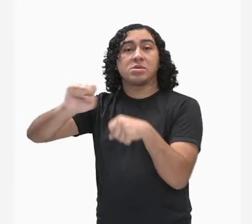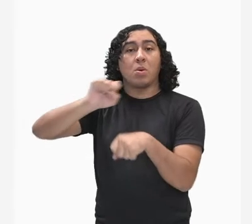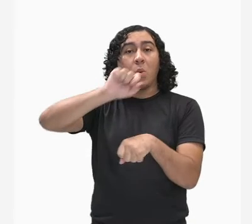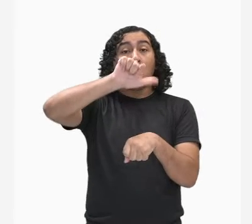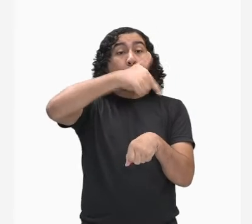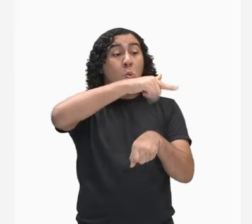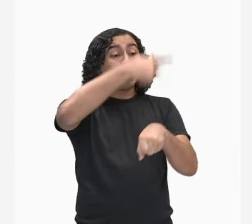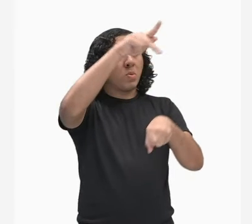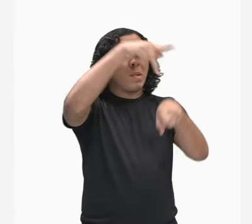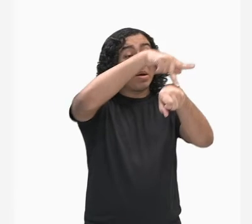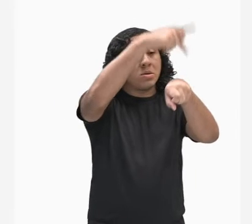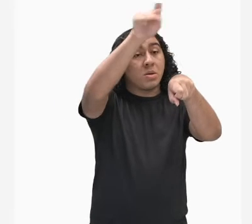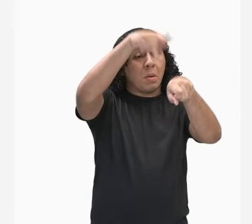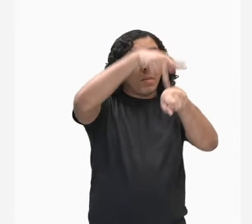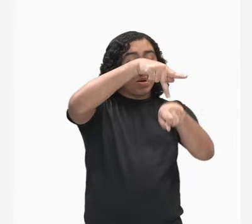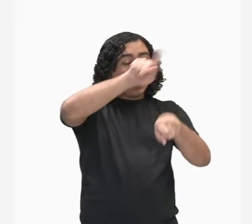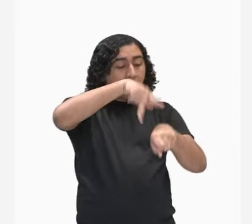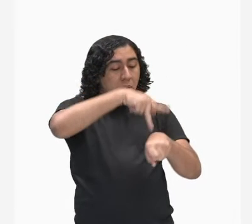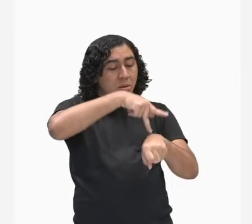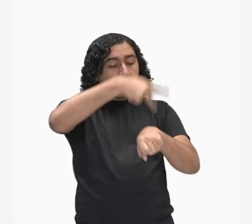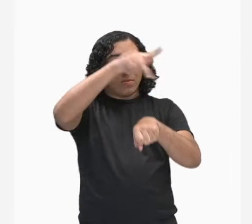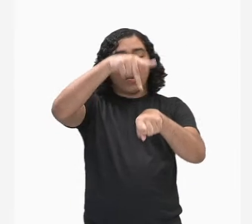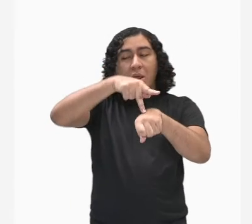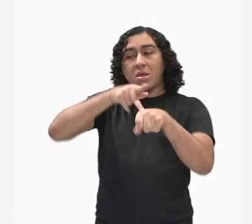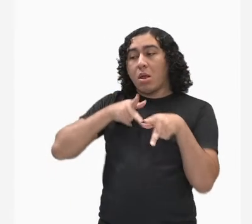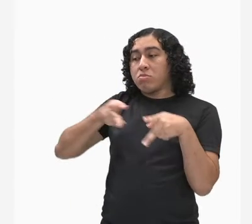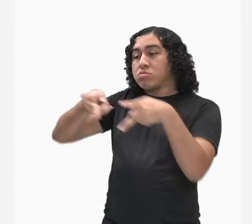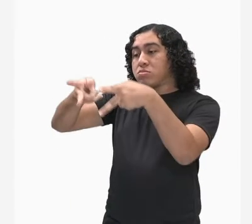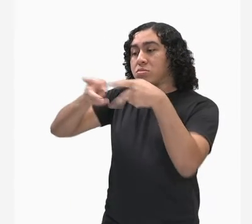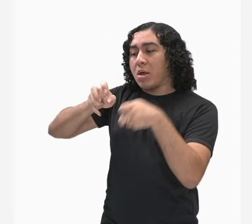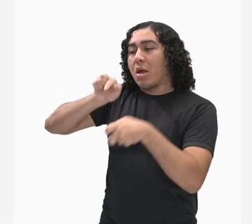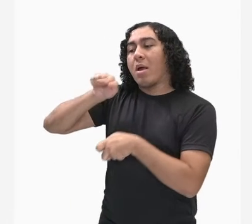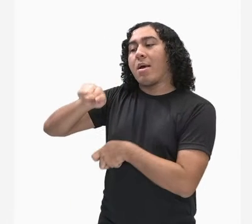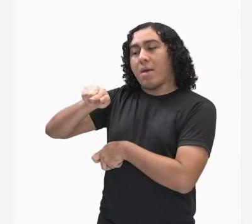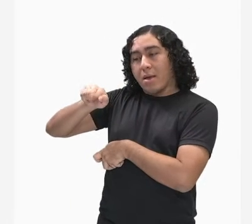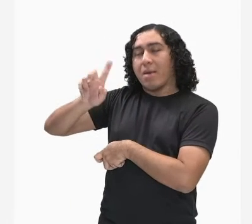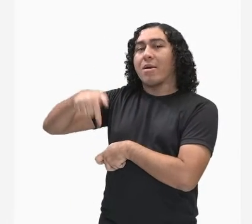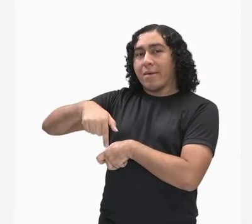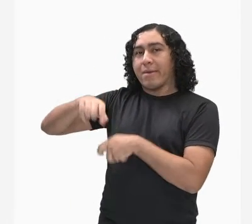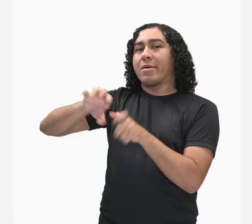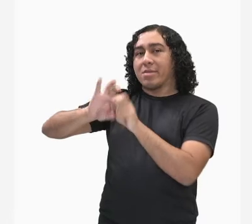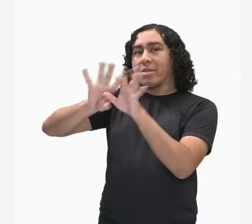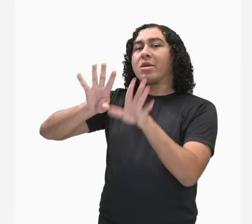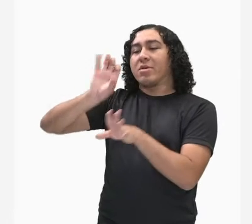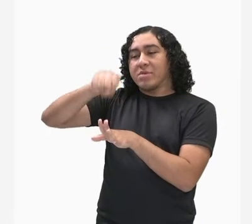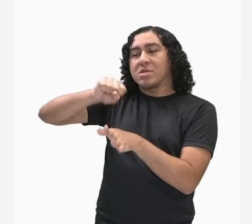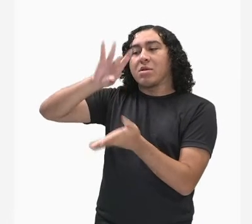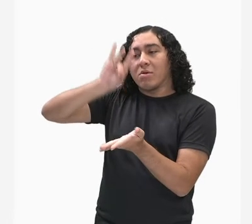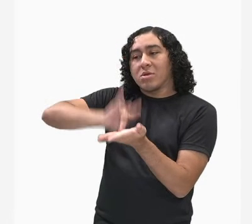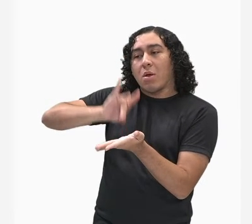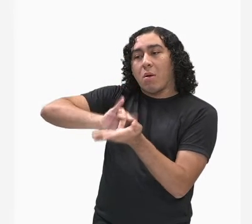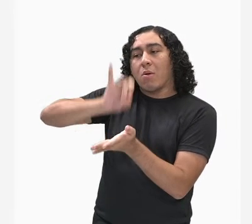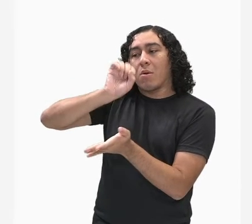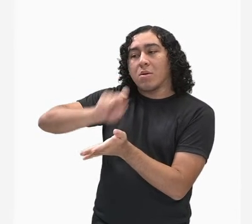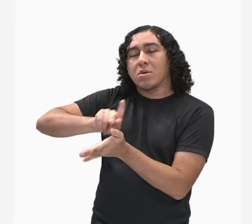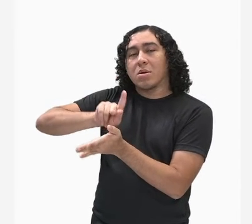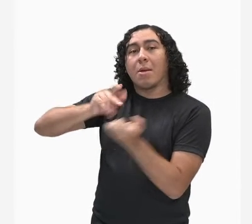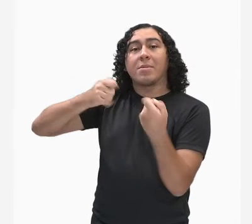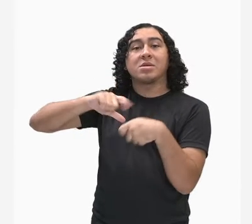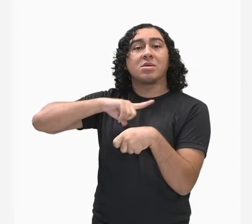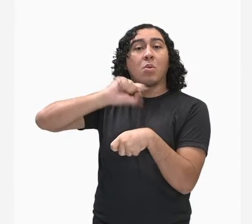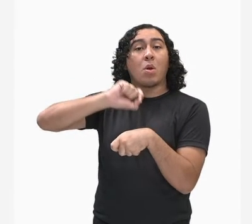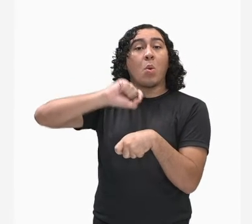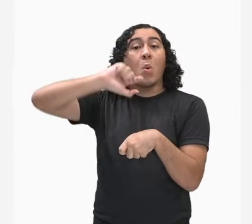nações reconheçam que você é independente, que você realmente é independente. Precisa reconhecimento das